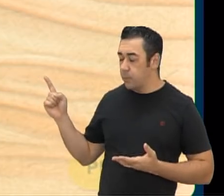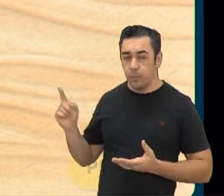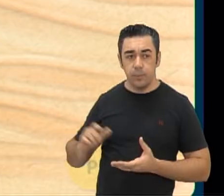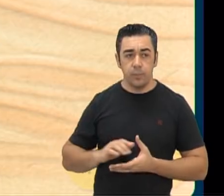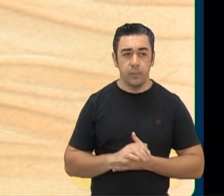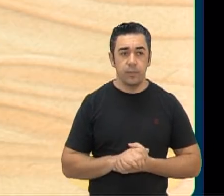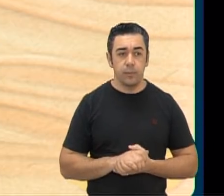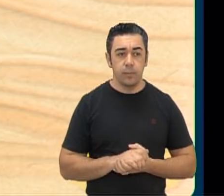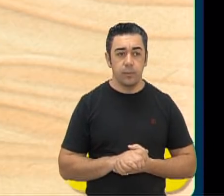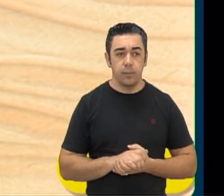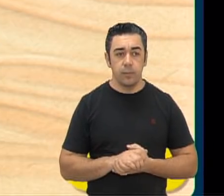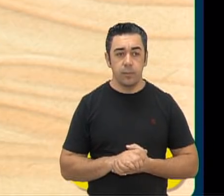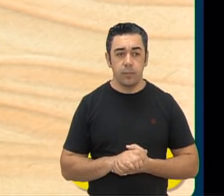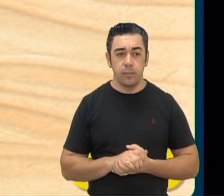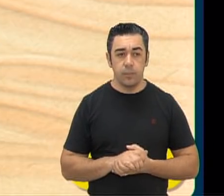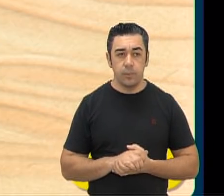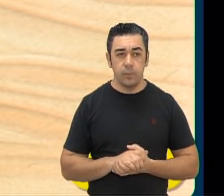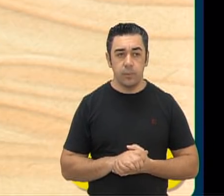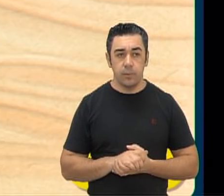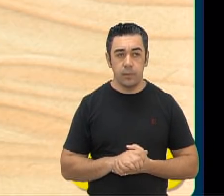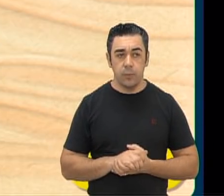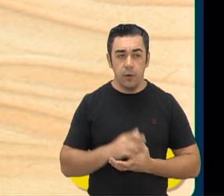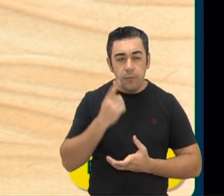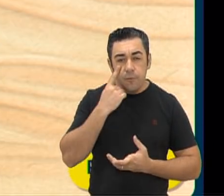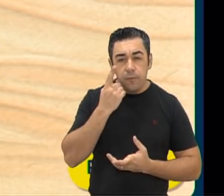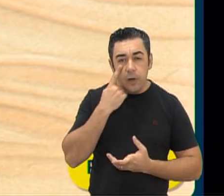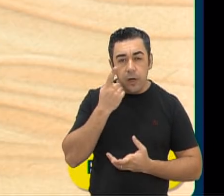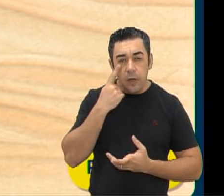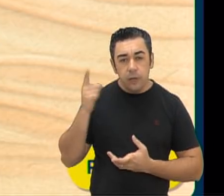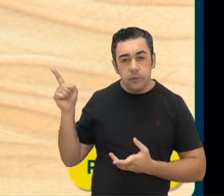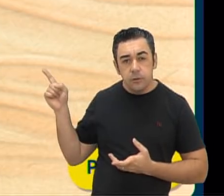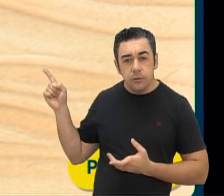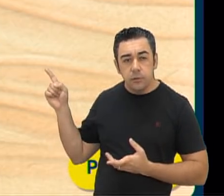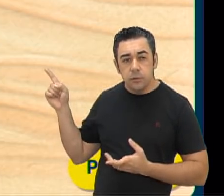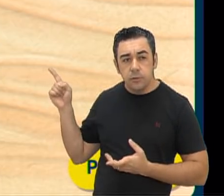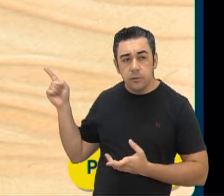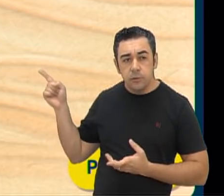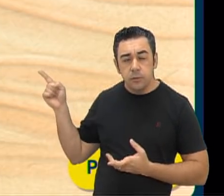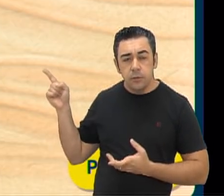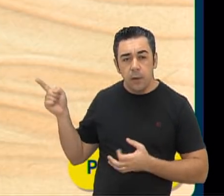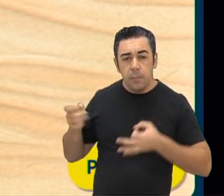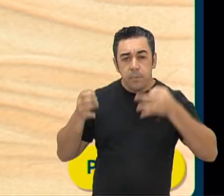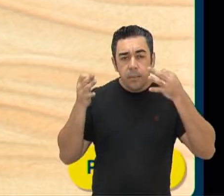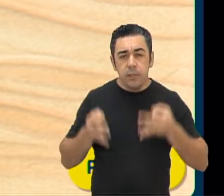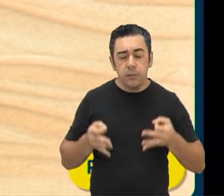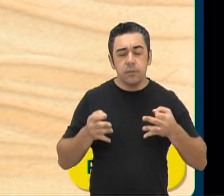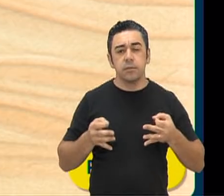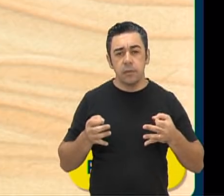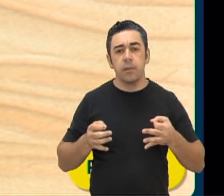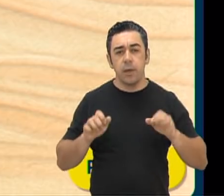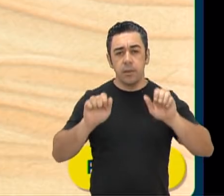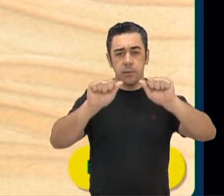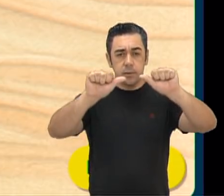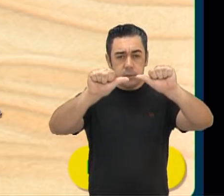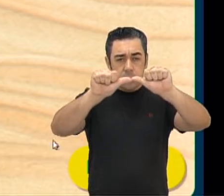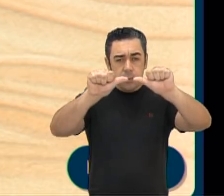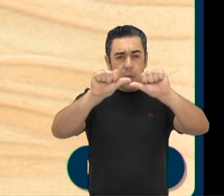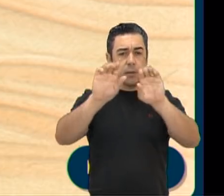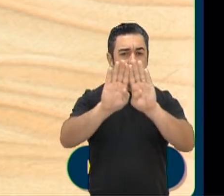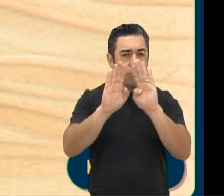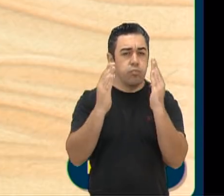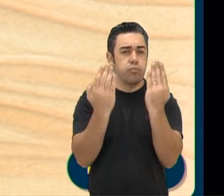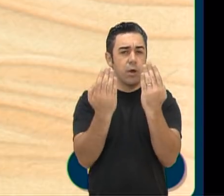Vamos só confirmar agora se a simetria, a montagem da figura que a gente fez, se ela está correta ou